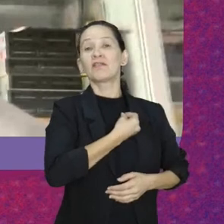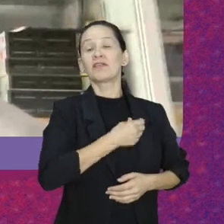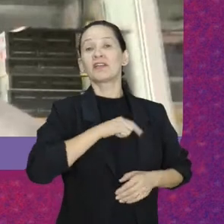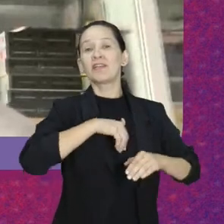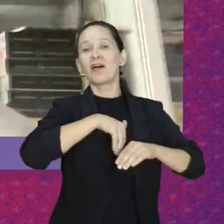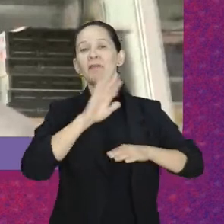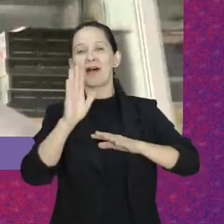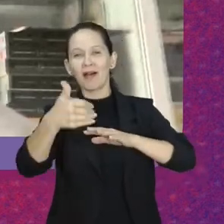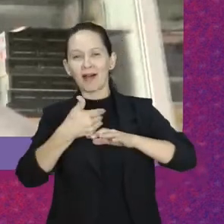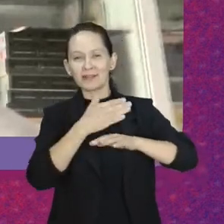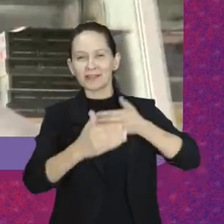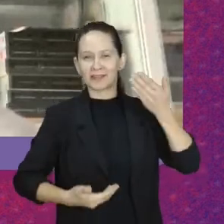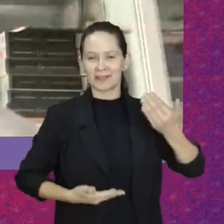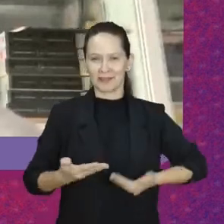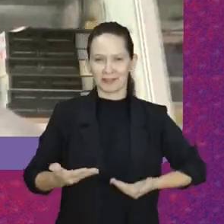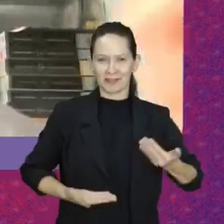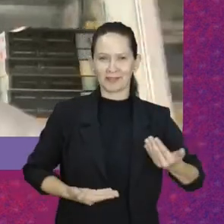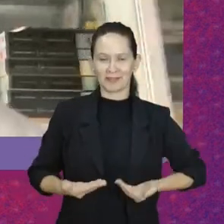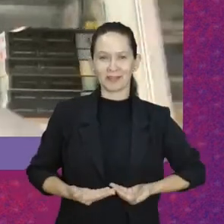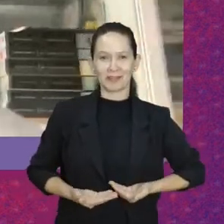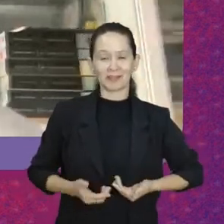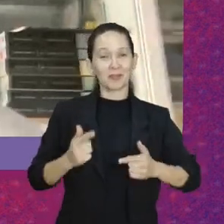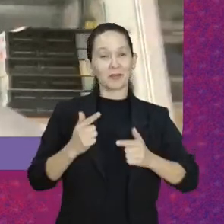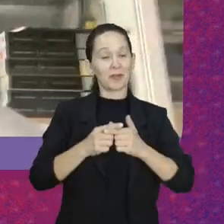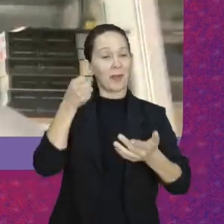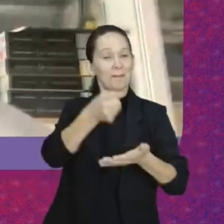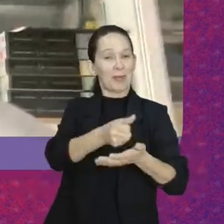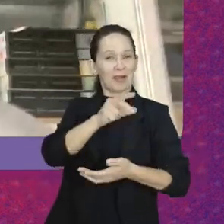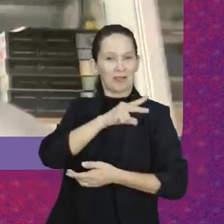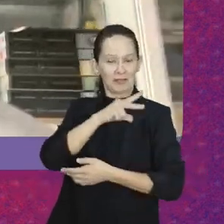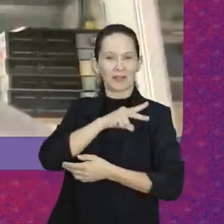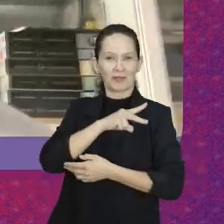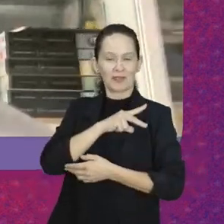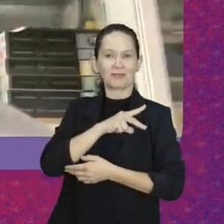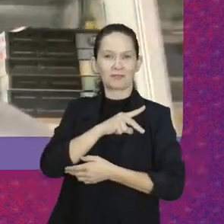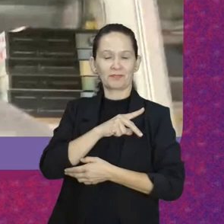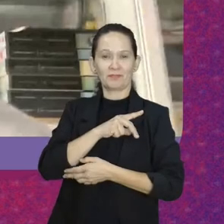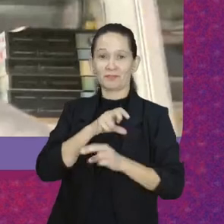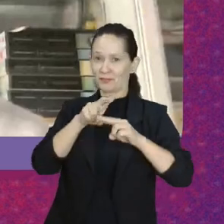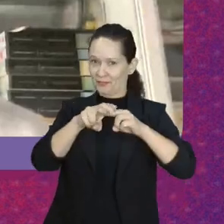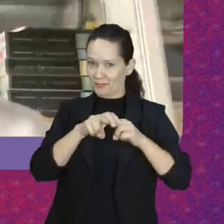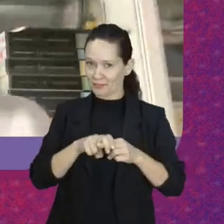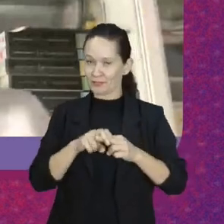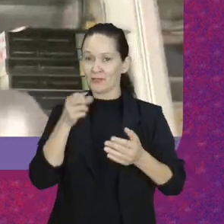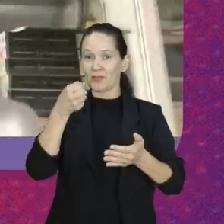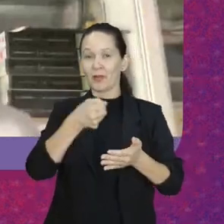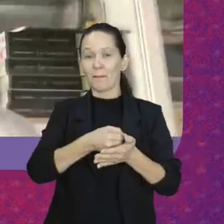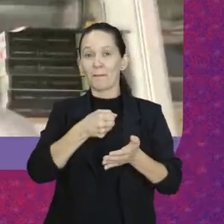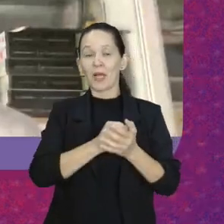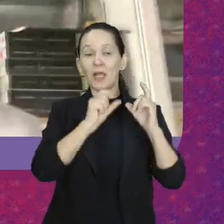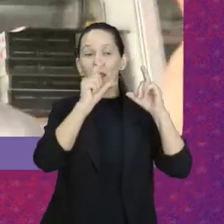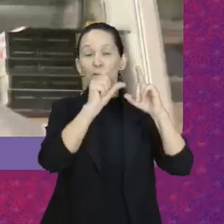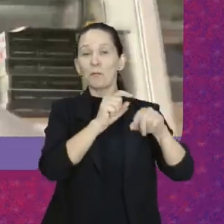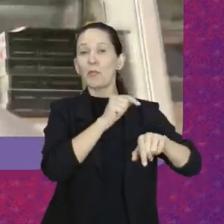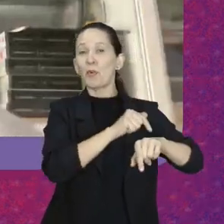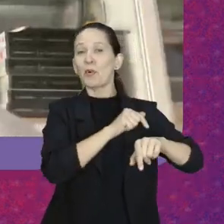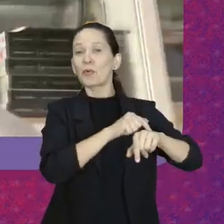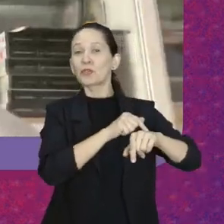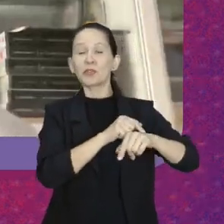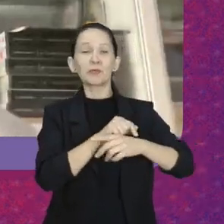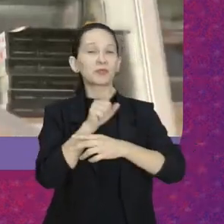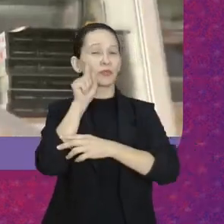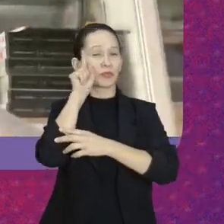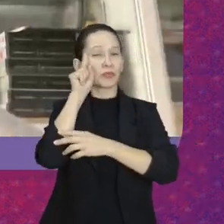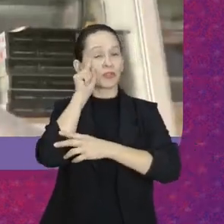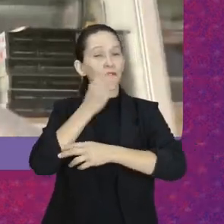mais acesso aos serviços porque paga por eles. E, portanto, gasta menos tempo no cotidiano